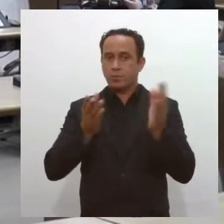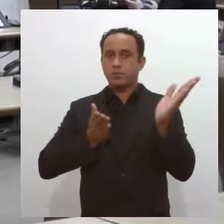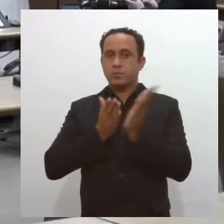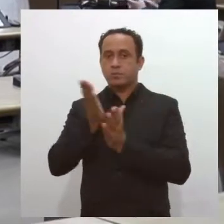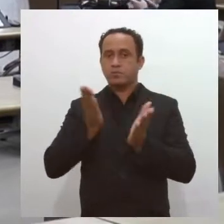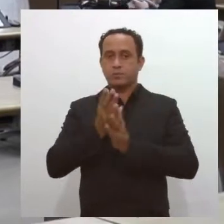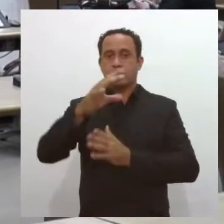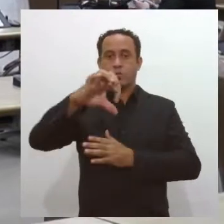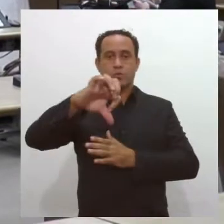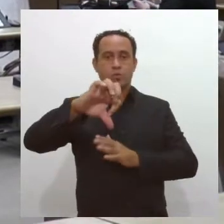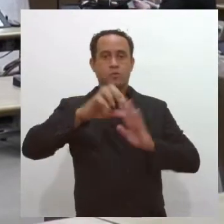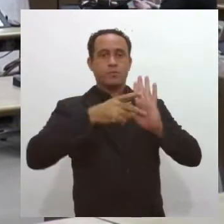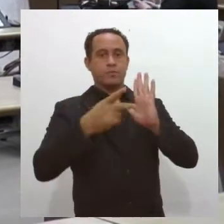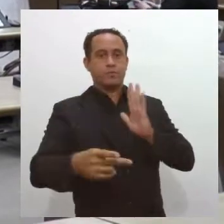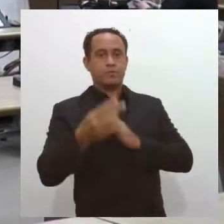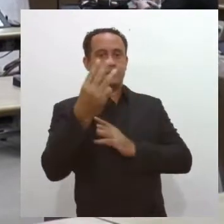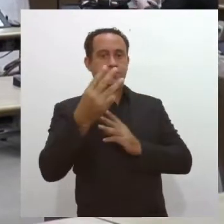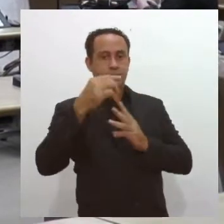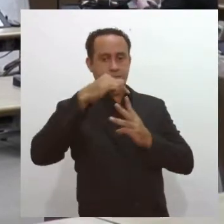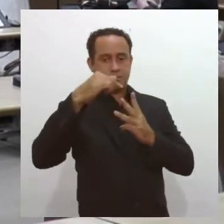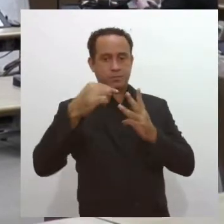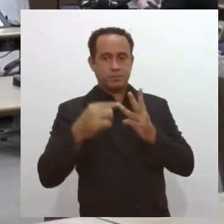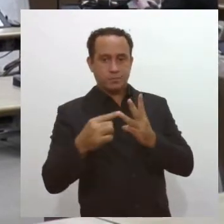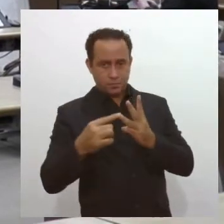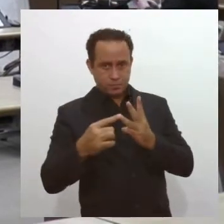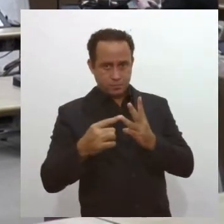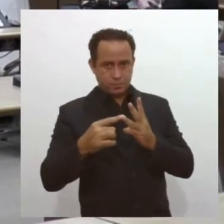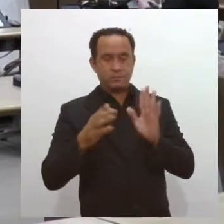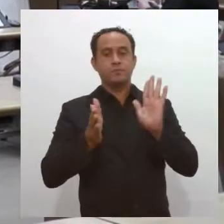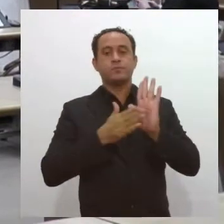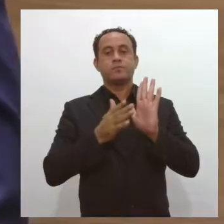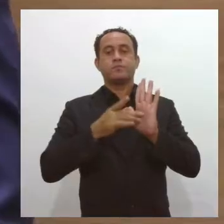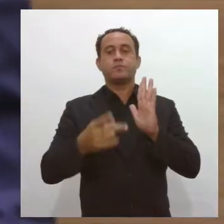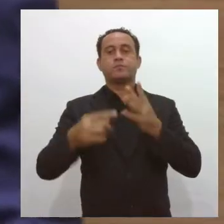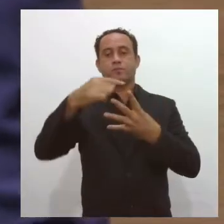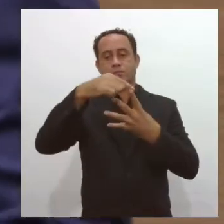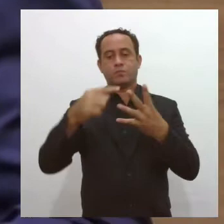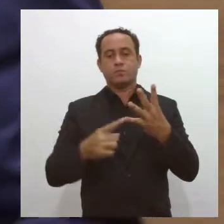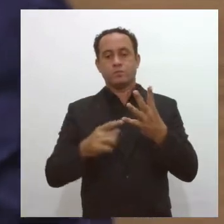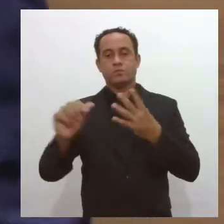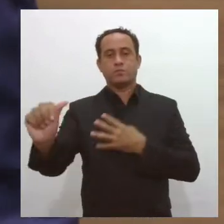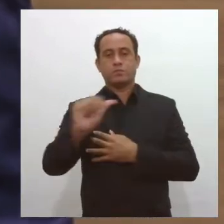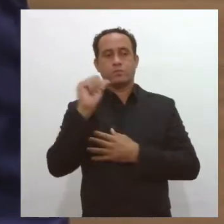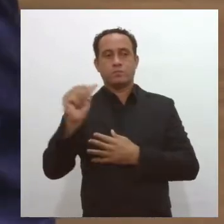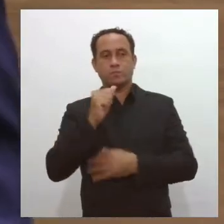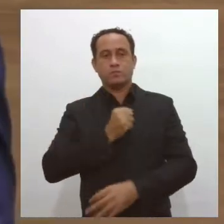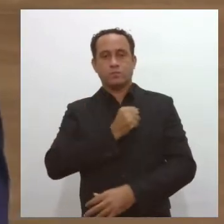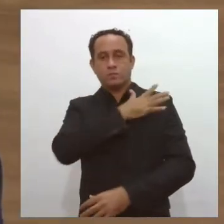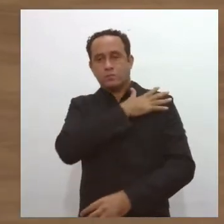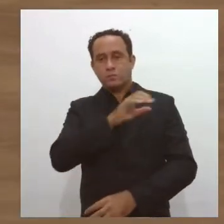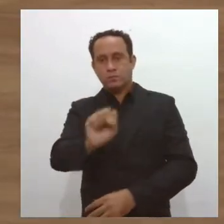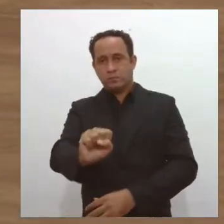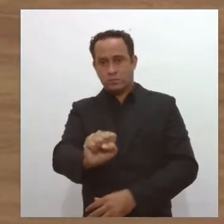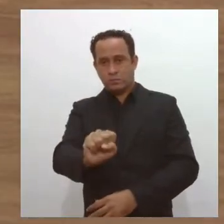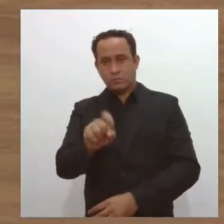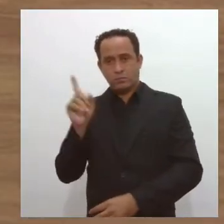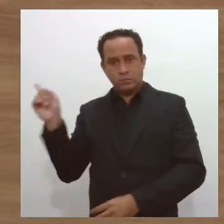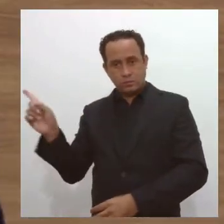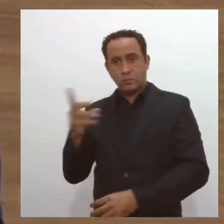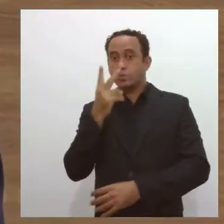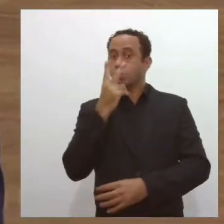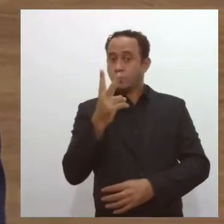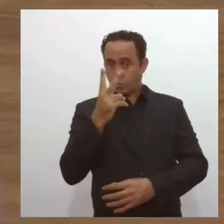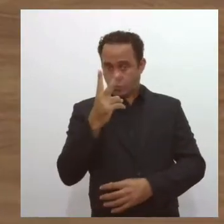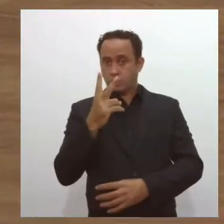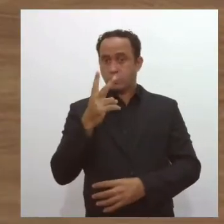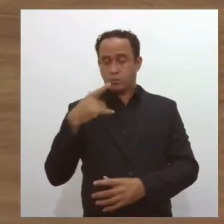9 indicações e 3 moções. Entre as indicações, 4 foram de autoria do deputado Capitão Samuel. 2 delas no âmbito